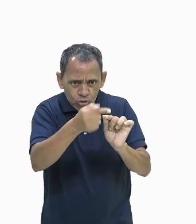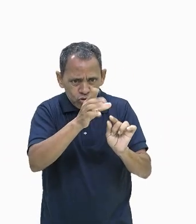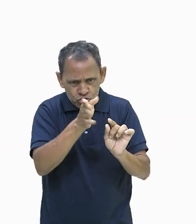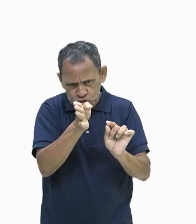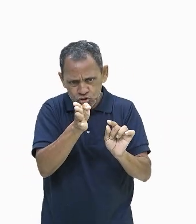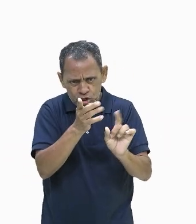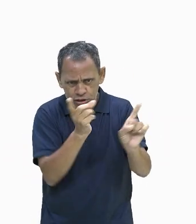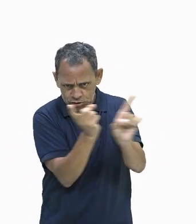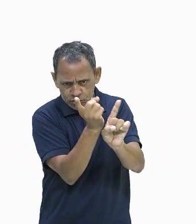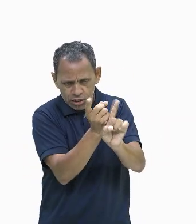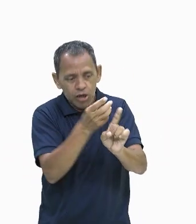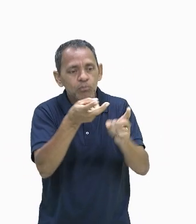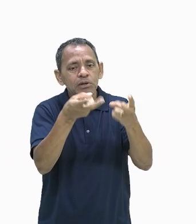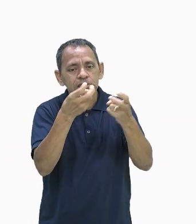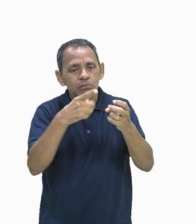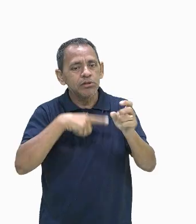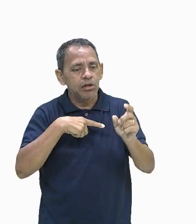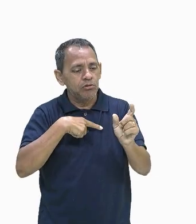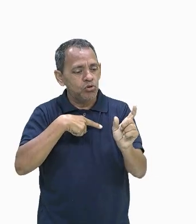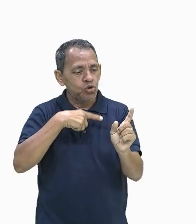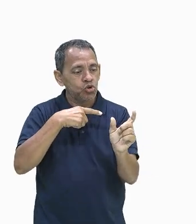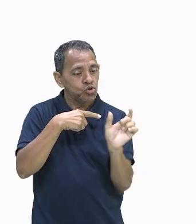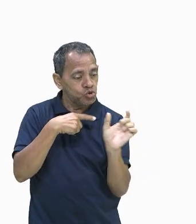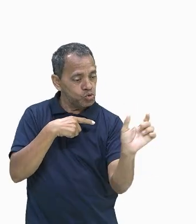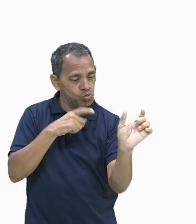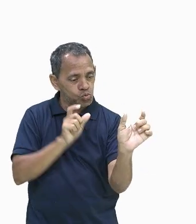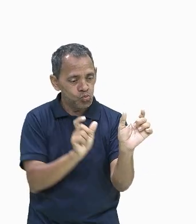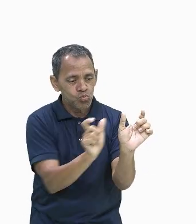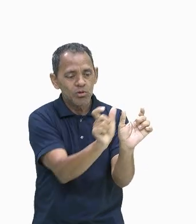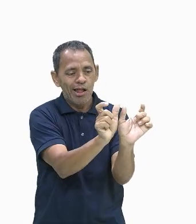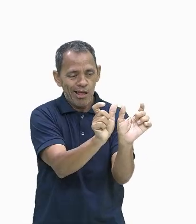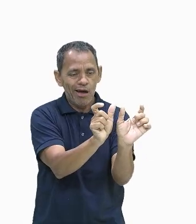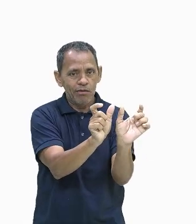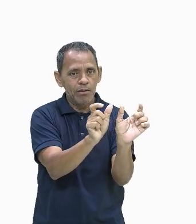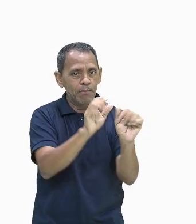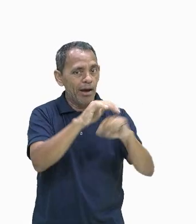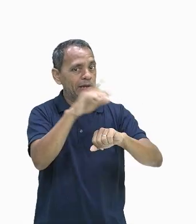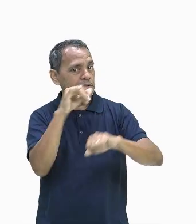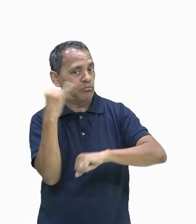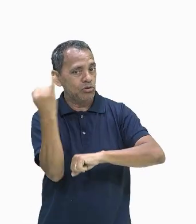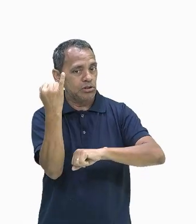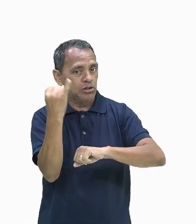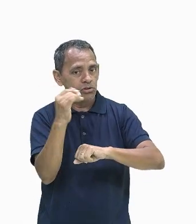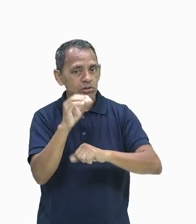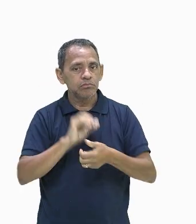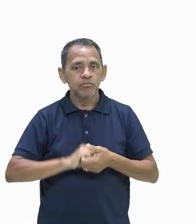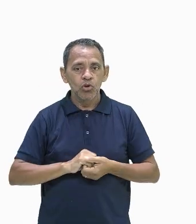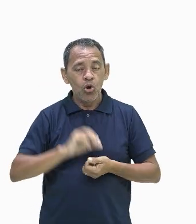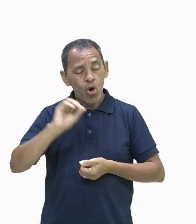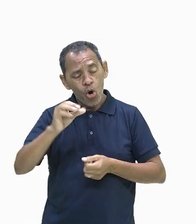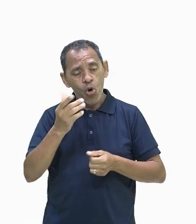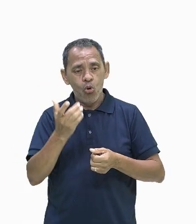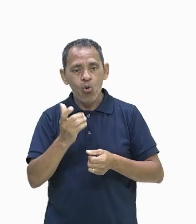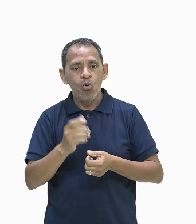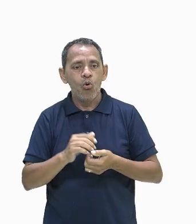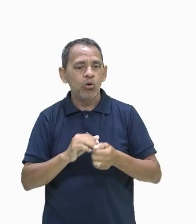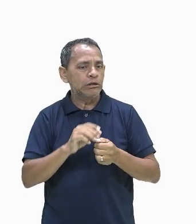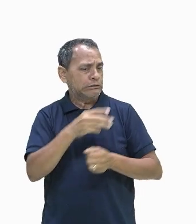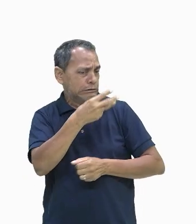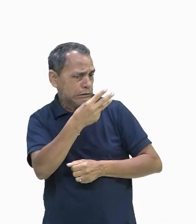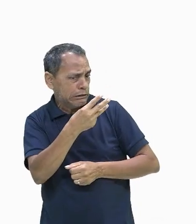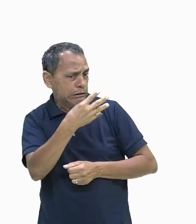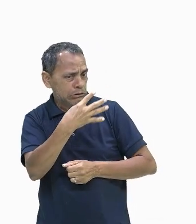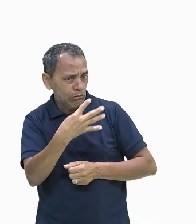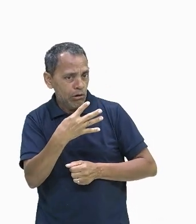eu percebo que eu tenho 2 núcleos, 2 palavras importantes, ou mais que isso, 3, 4 e assim